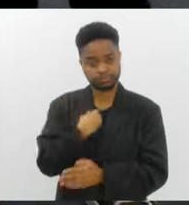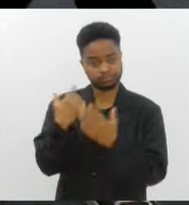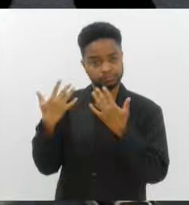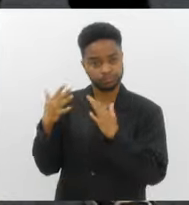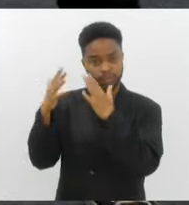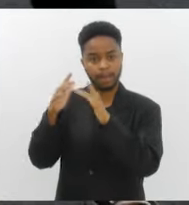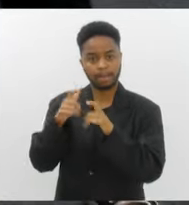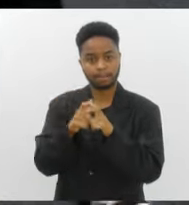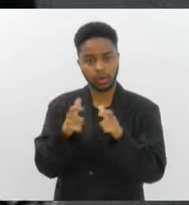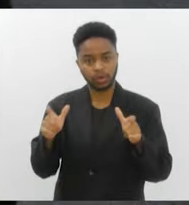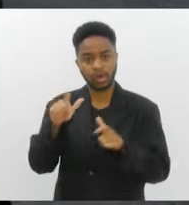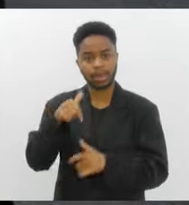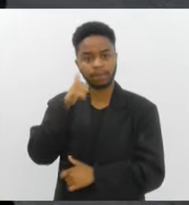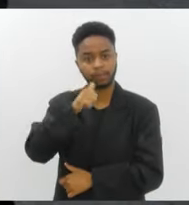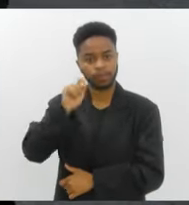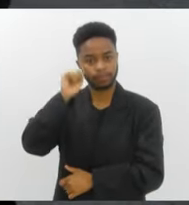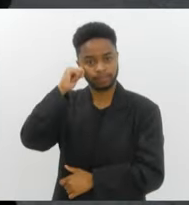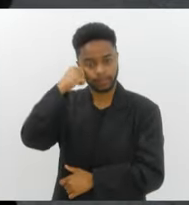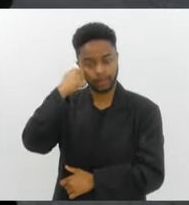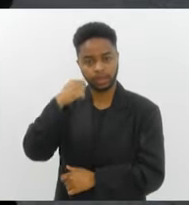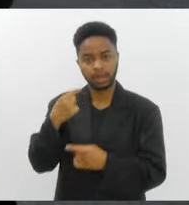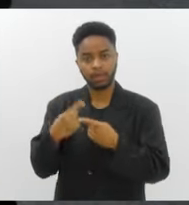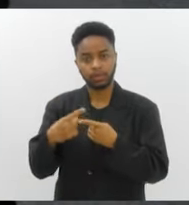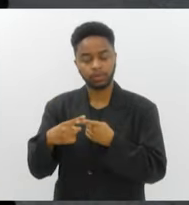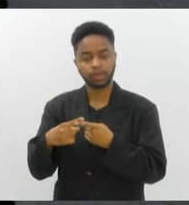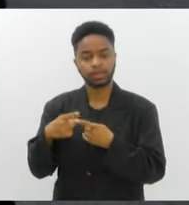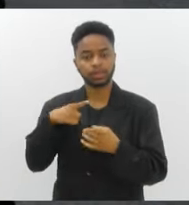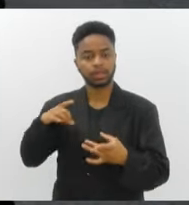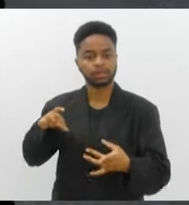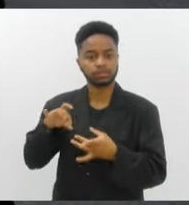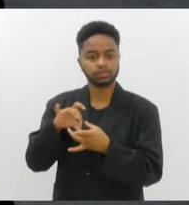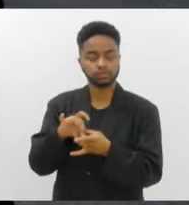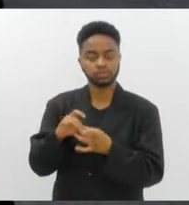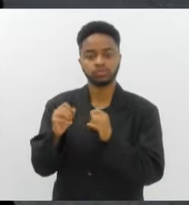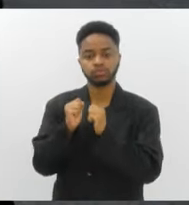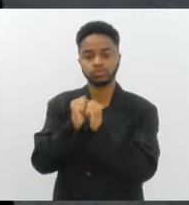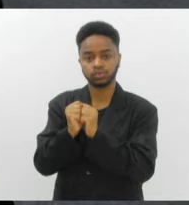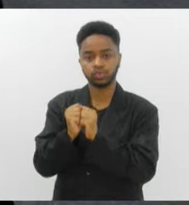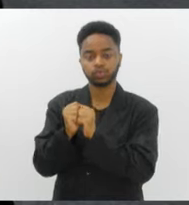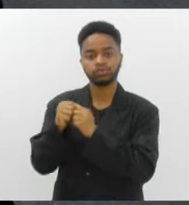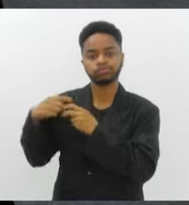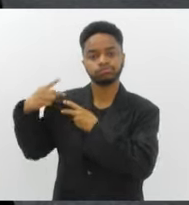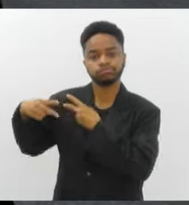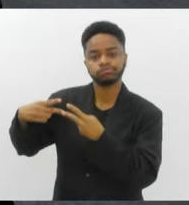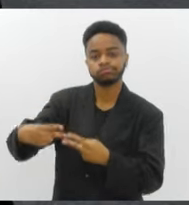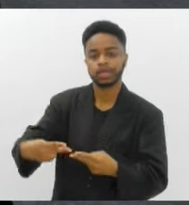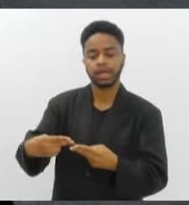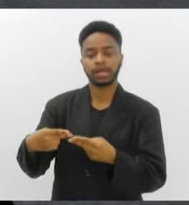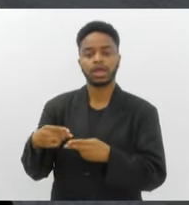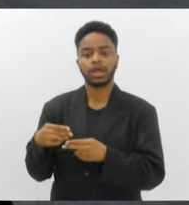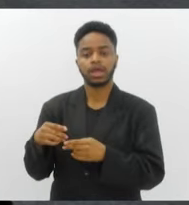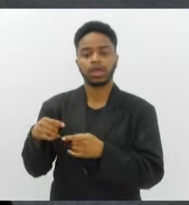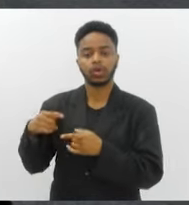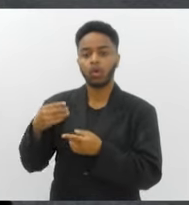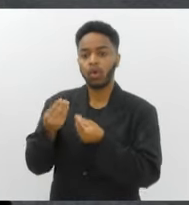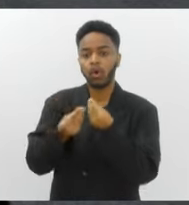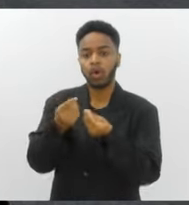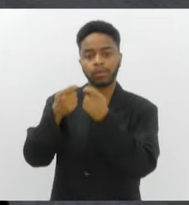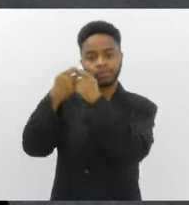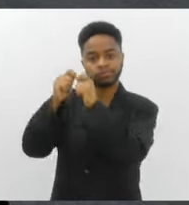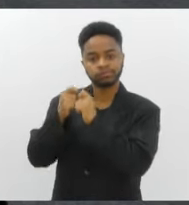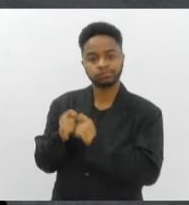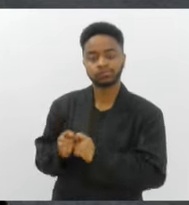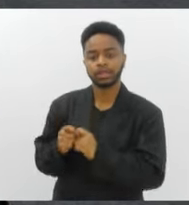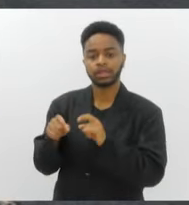de mulheres negras, que trazem consigo toda uma herança ancestral do trançar cabelo, e a